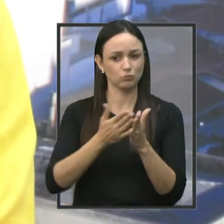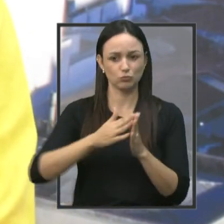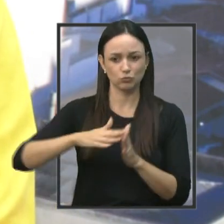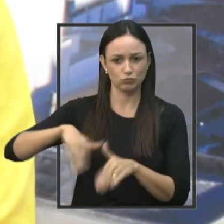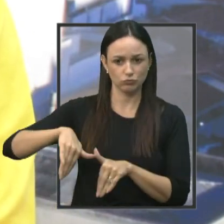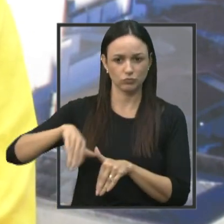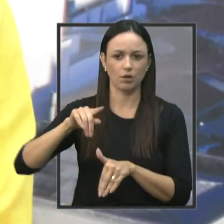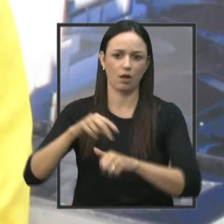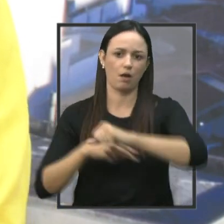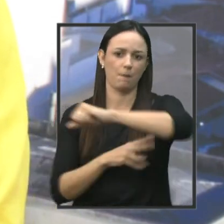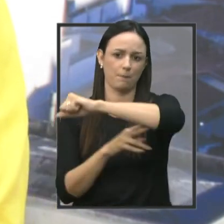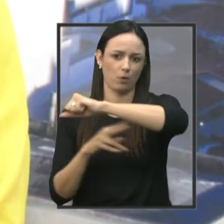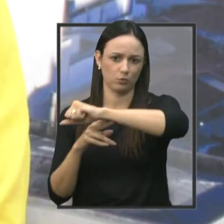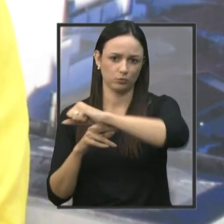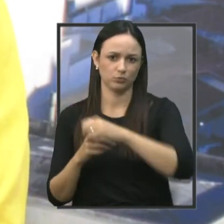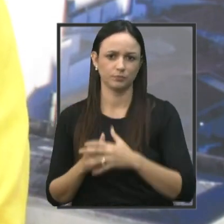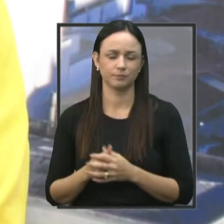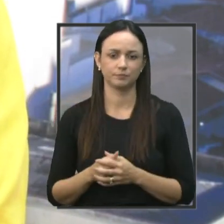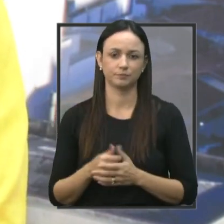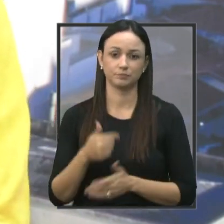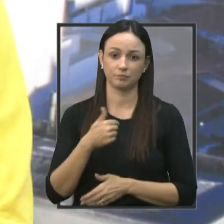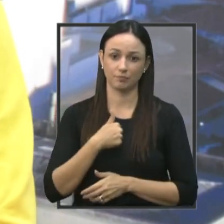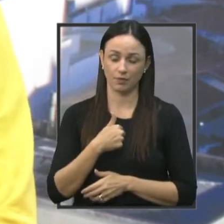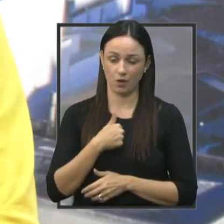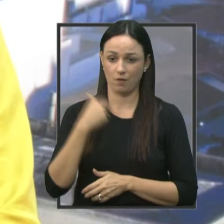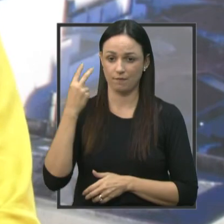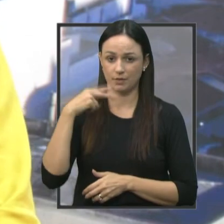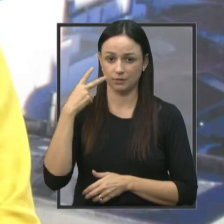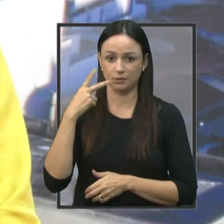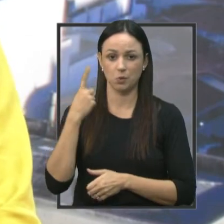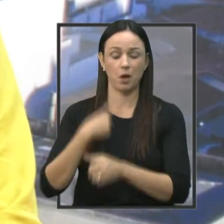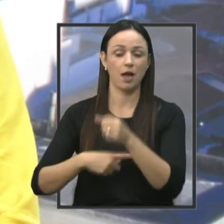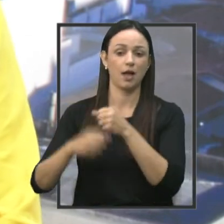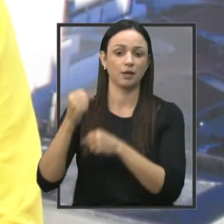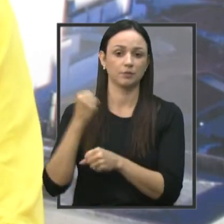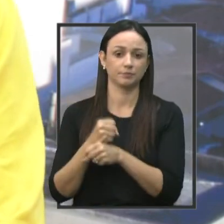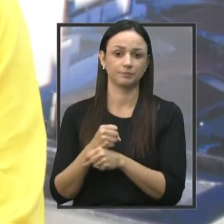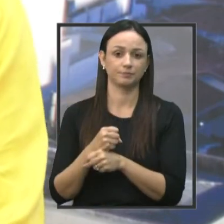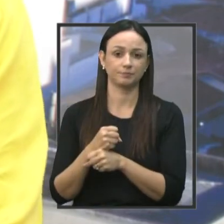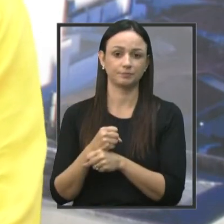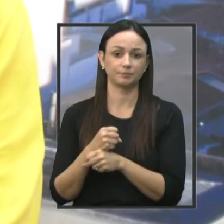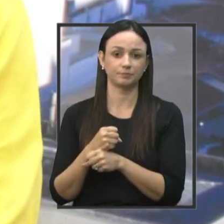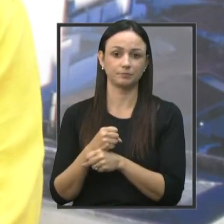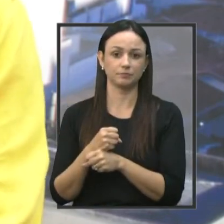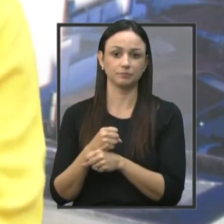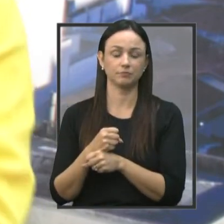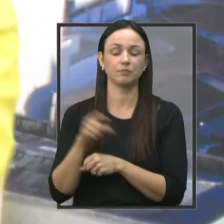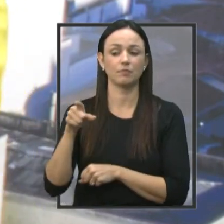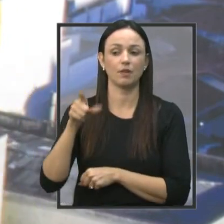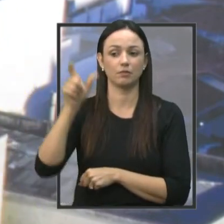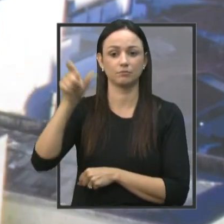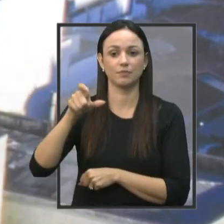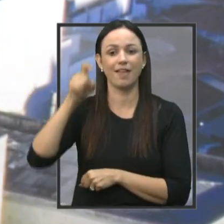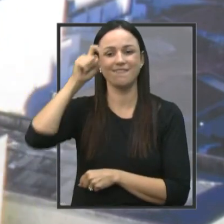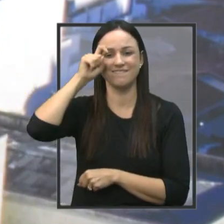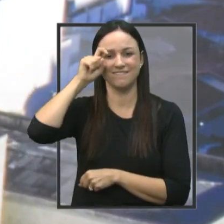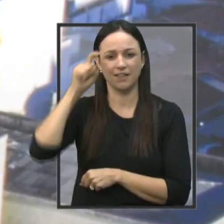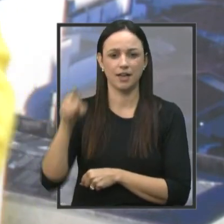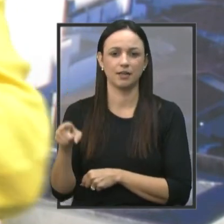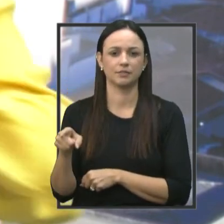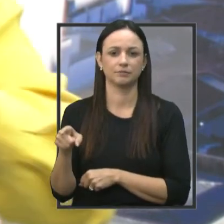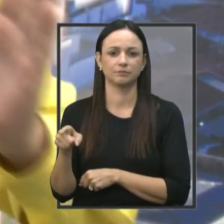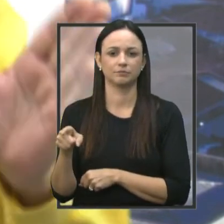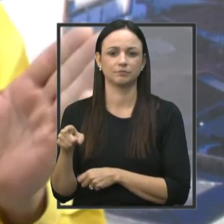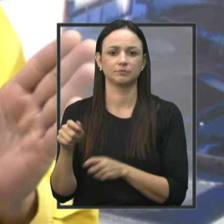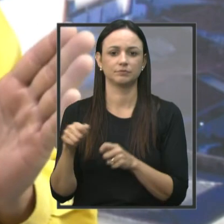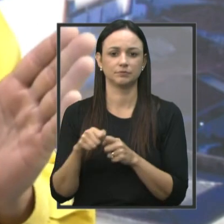ponte. Eu, como vereador, no ano passado, o senhor Ivan Cassaro deu uma